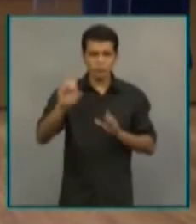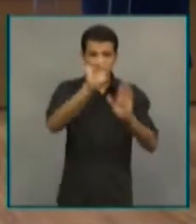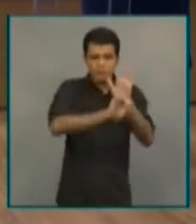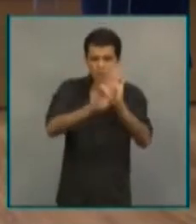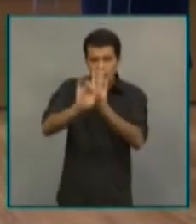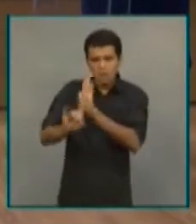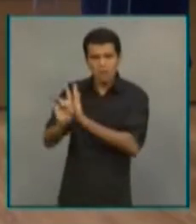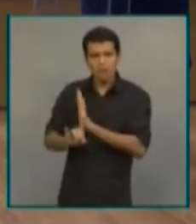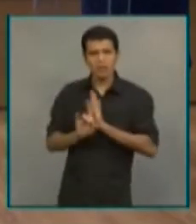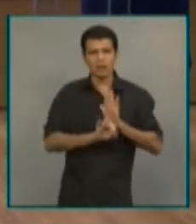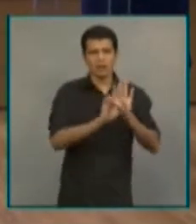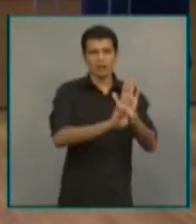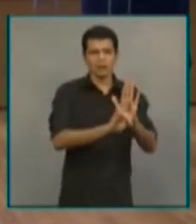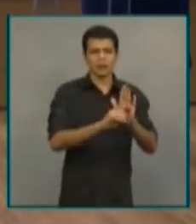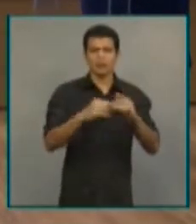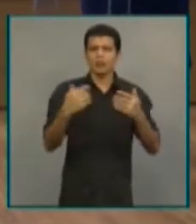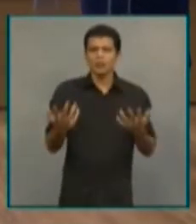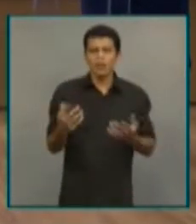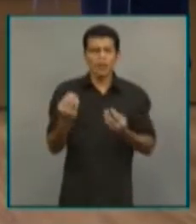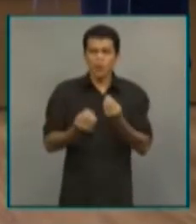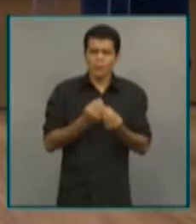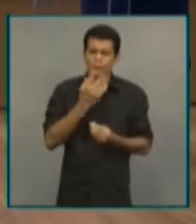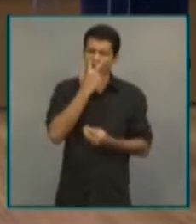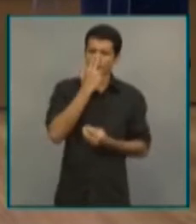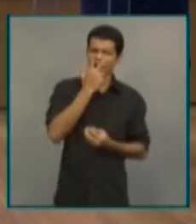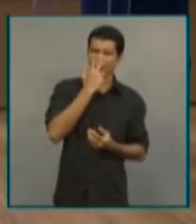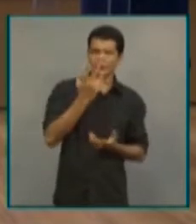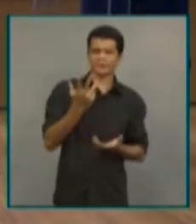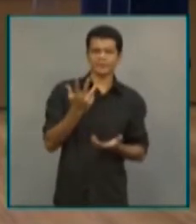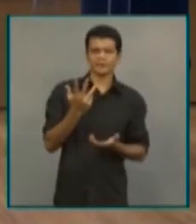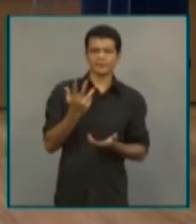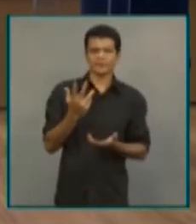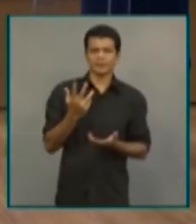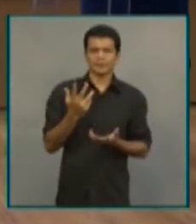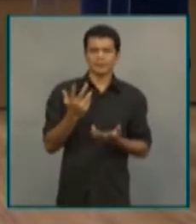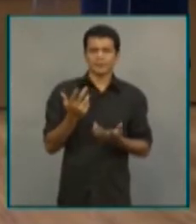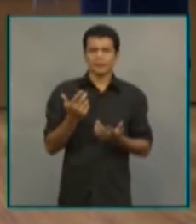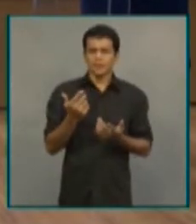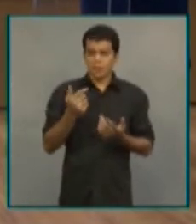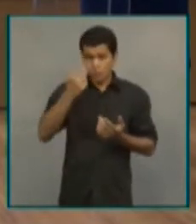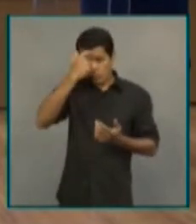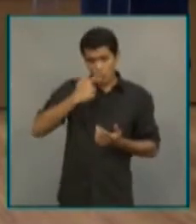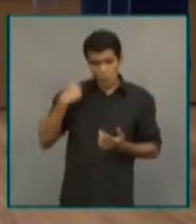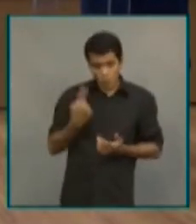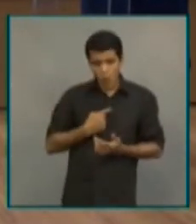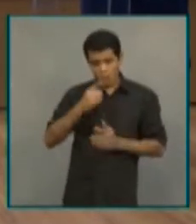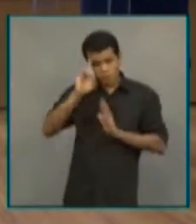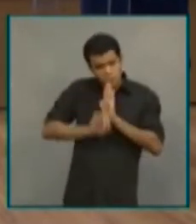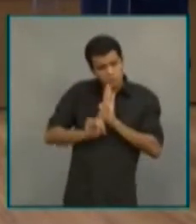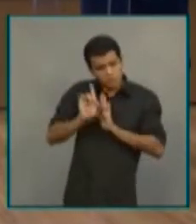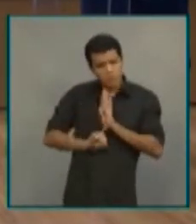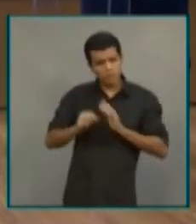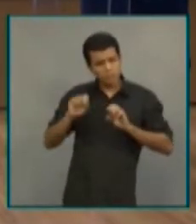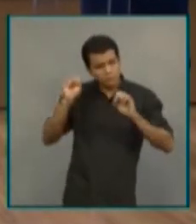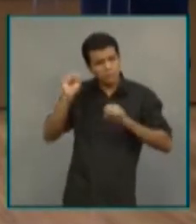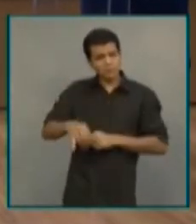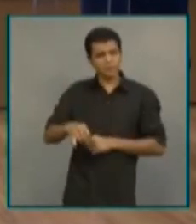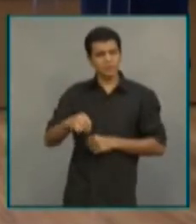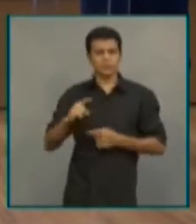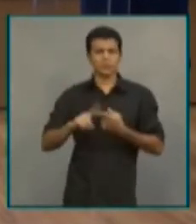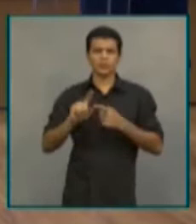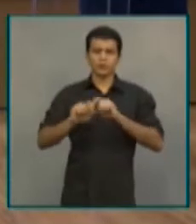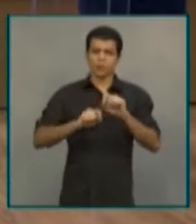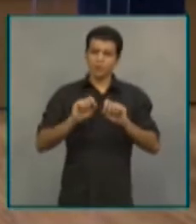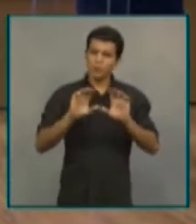admitir a tolerância zero contra o desrespeito às nossas prerrogativas. Portanto, a ideia da Chapa 10 é interiorizar o centro